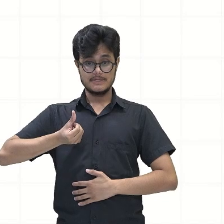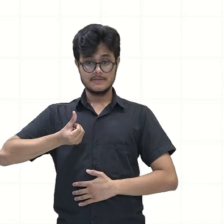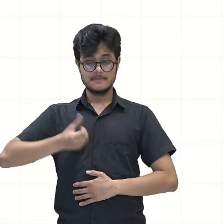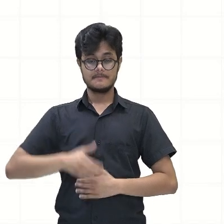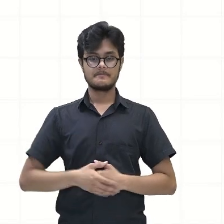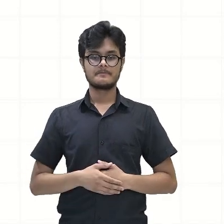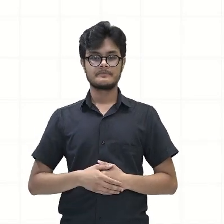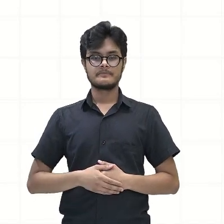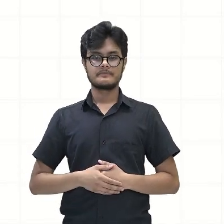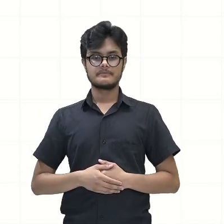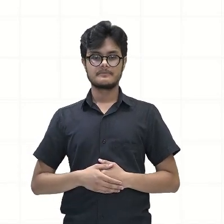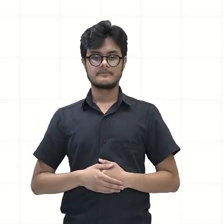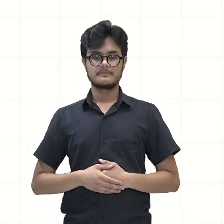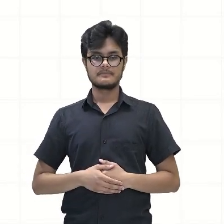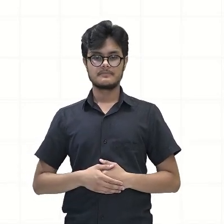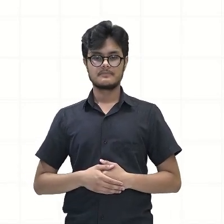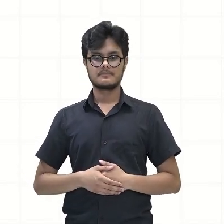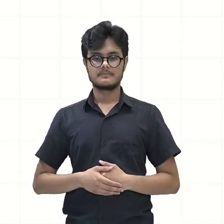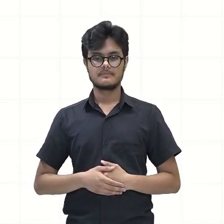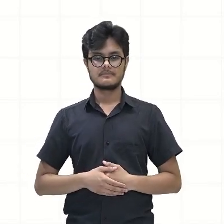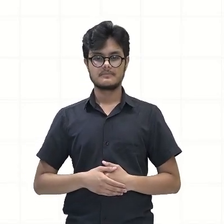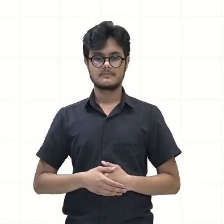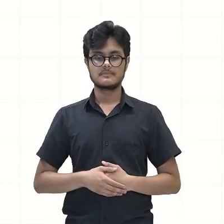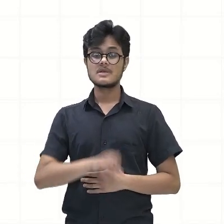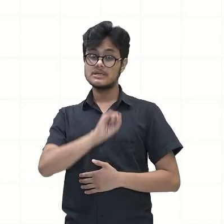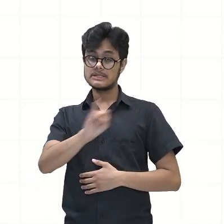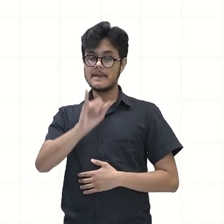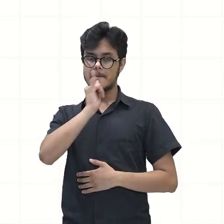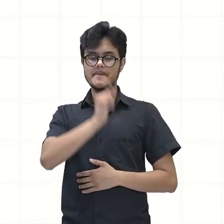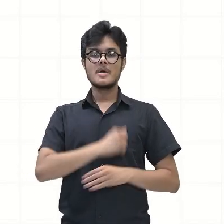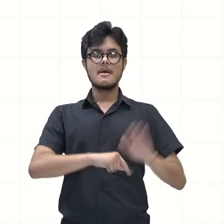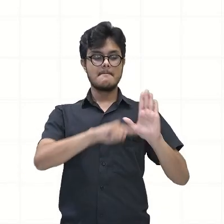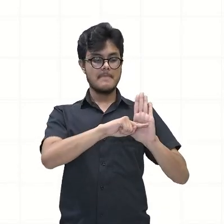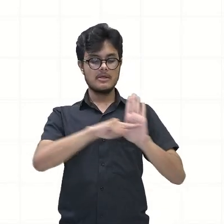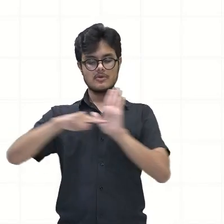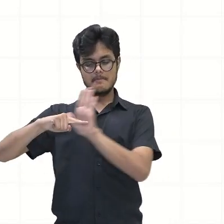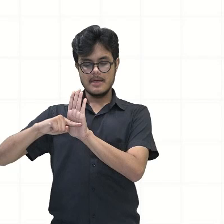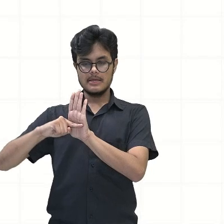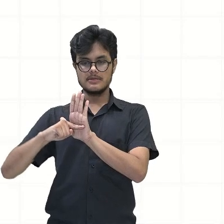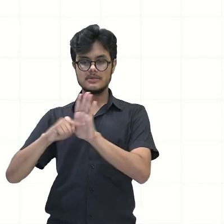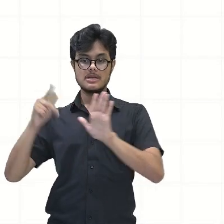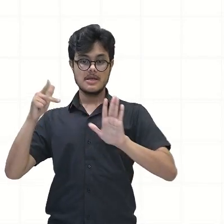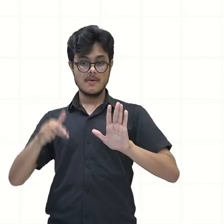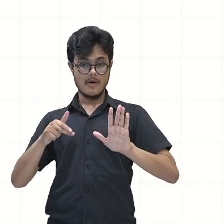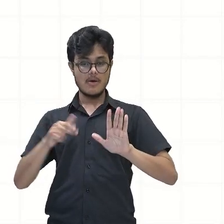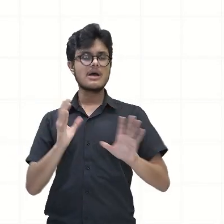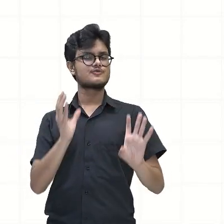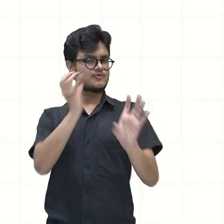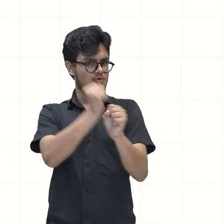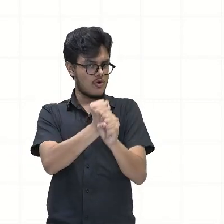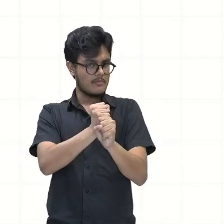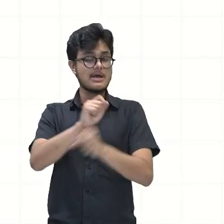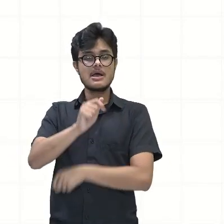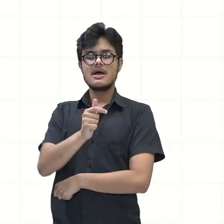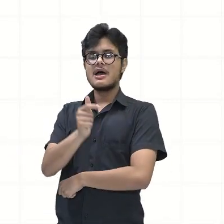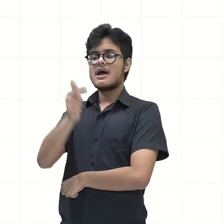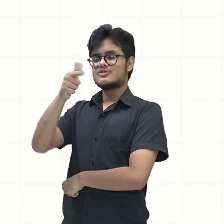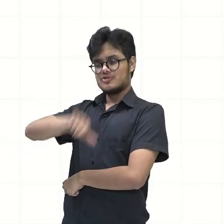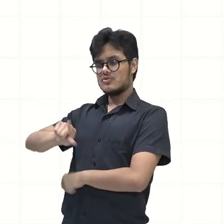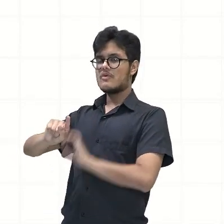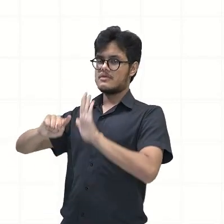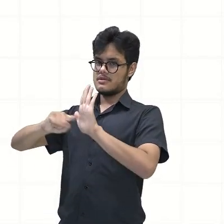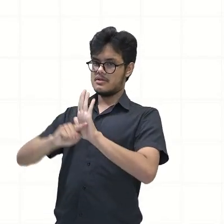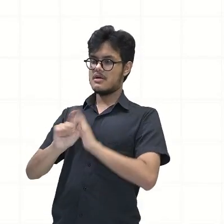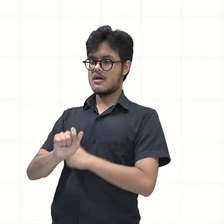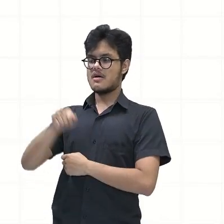aí dois números com sinais iguais, a gente soma e repete o sinal. Então, esse módulo de menos 6 vai